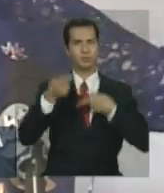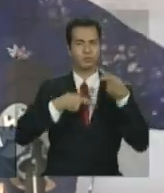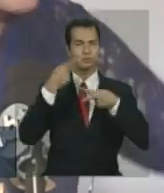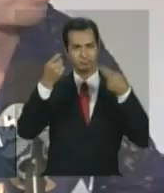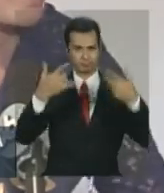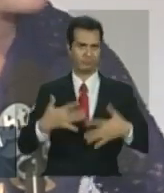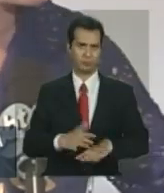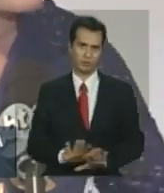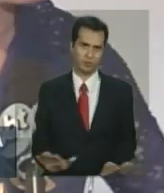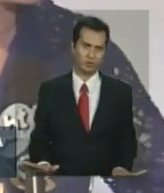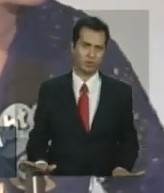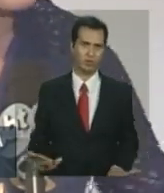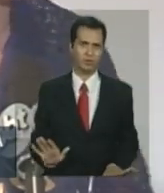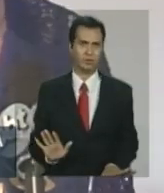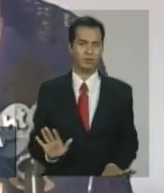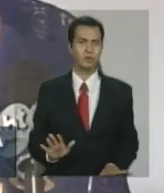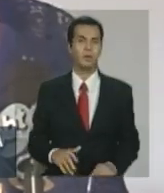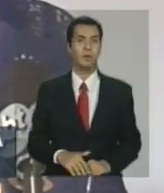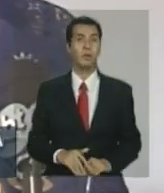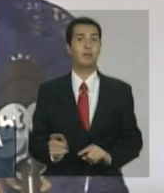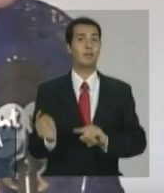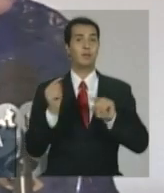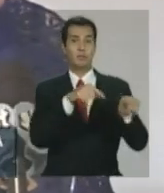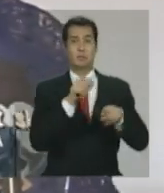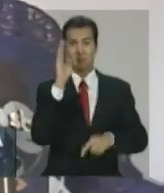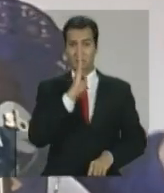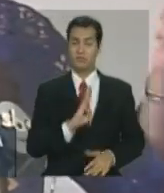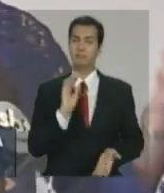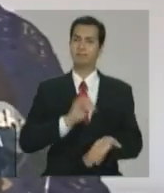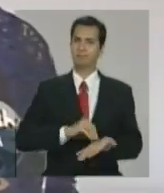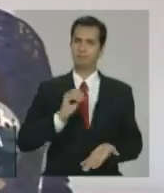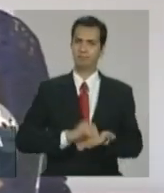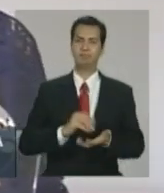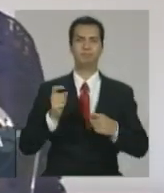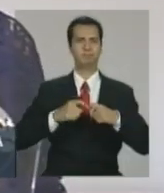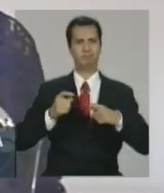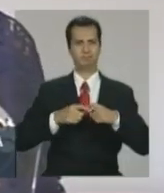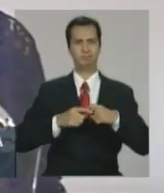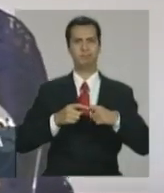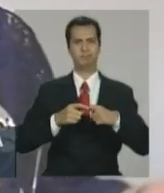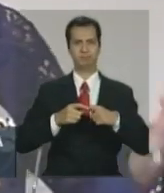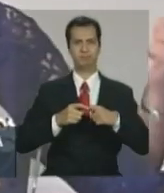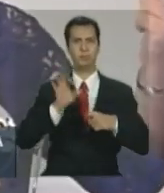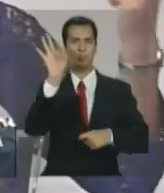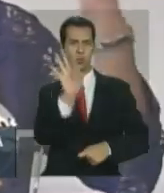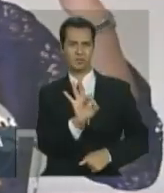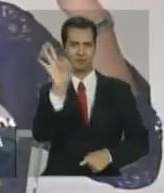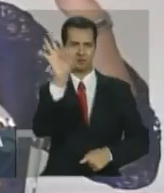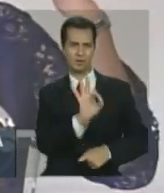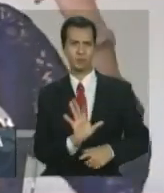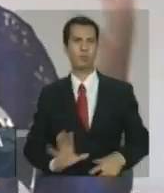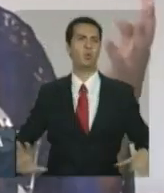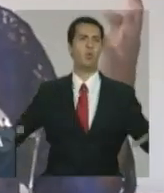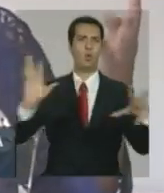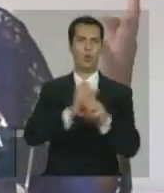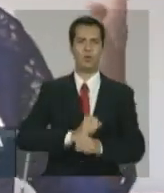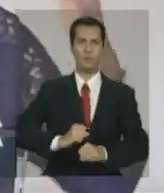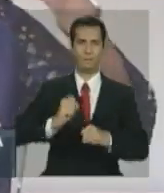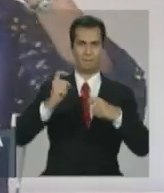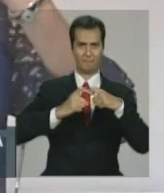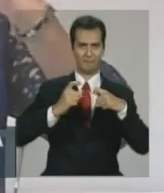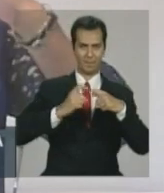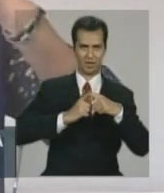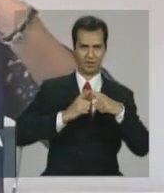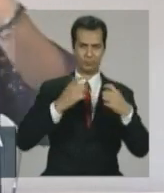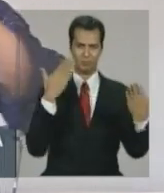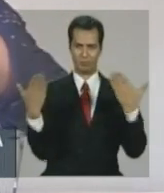temos uma das mais baixas taxas por mil habitantes de médico per capita. Vocês podem procurar,